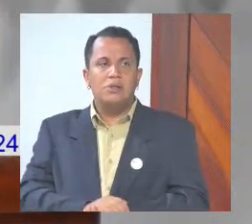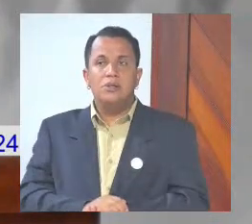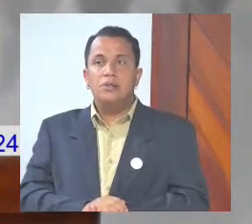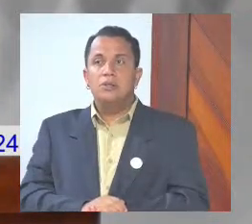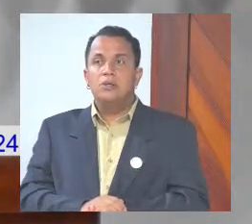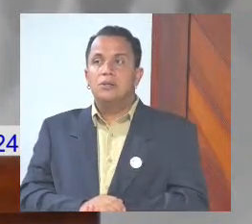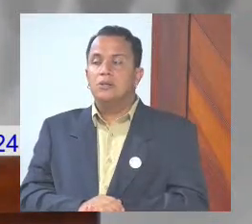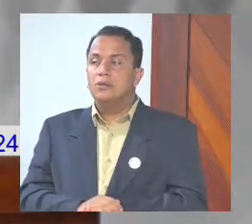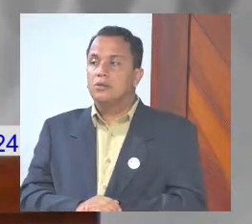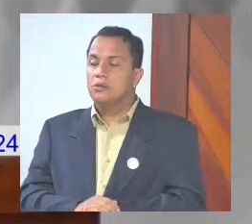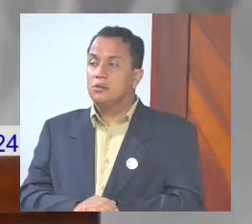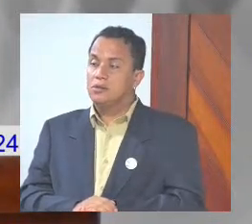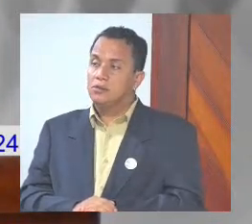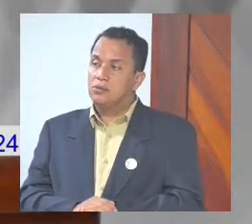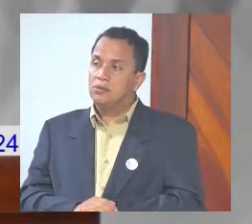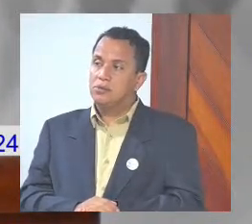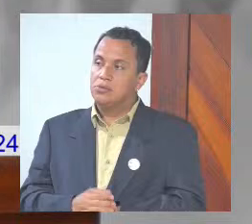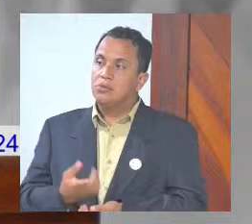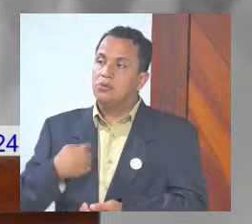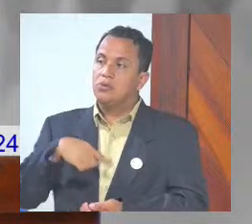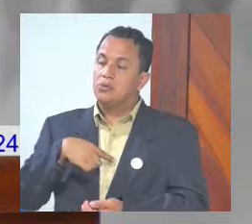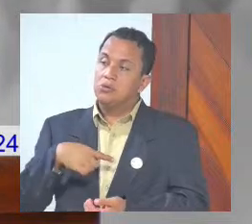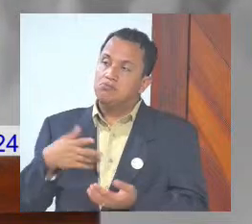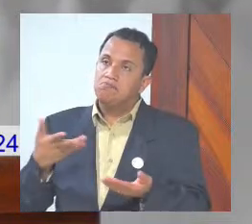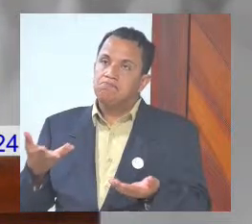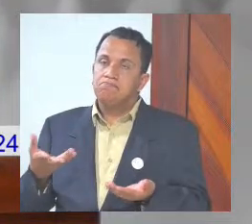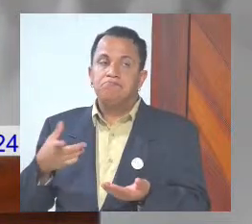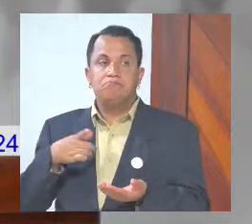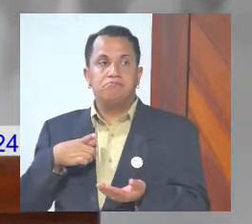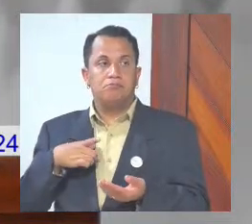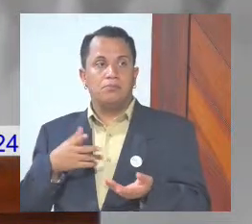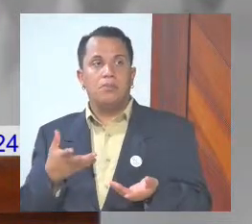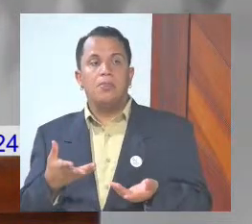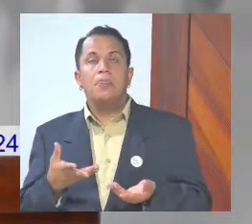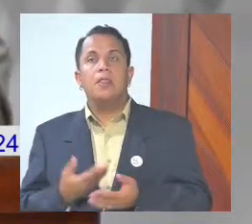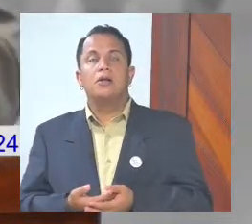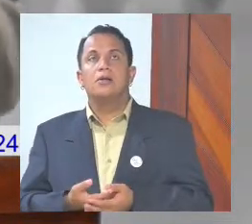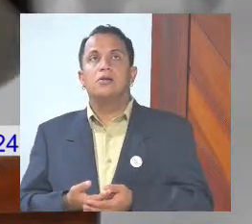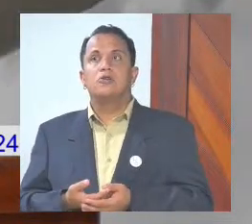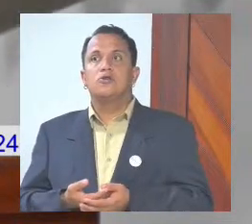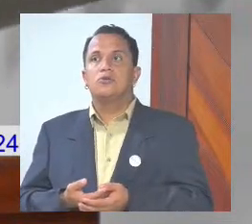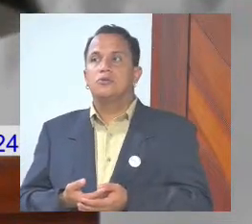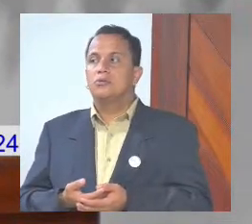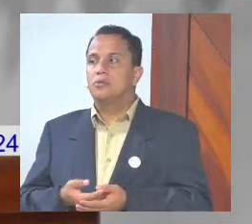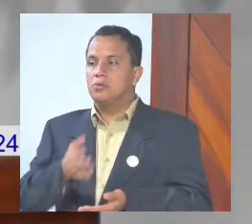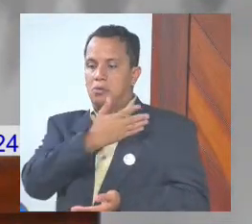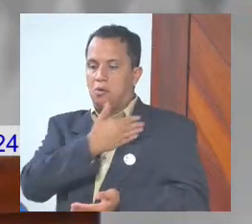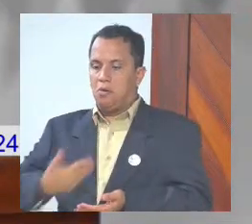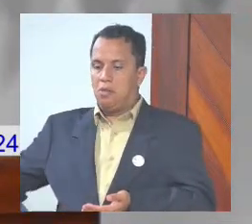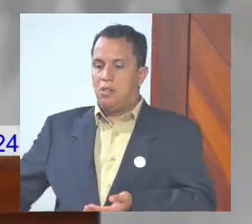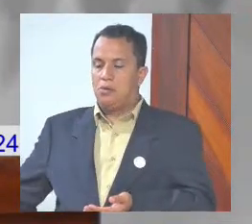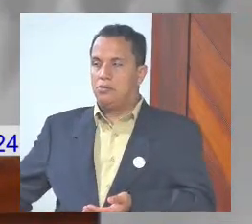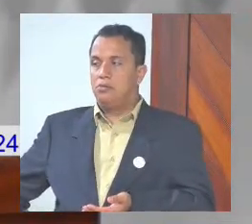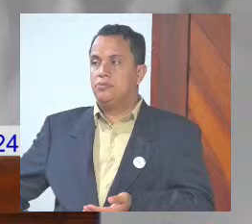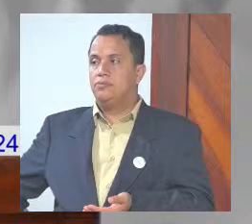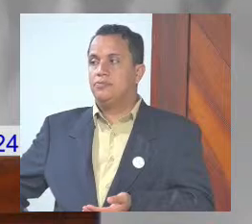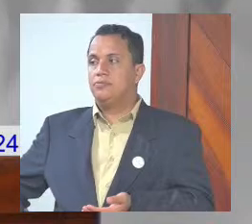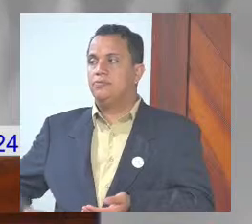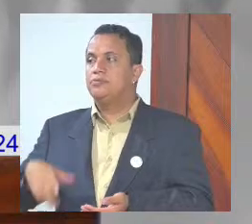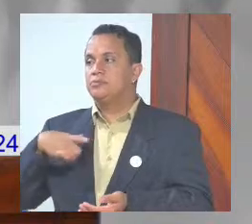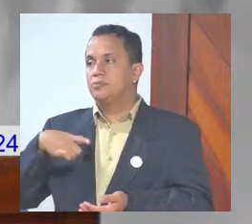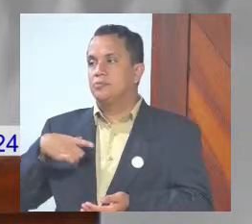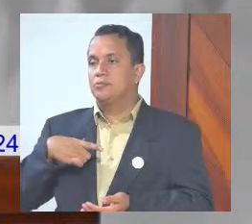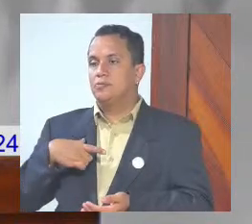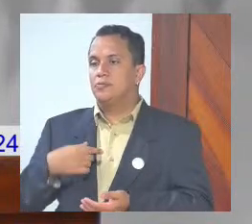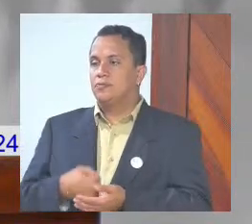e o que nos resta é, não sei o que o presidente, a atitude que